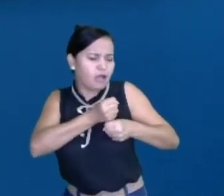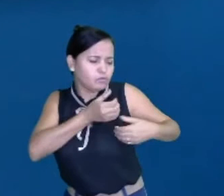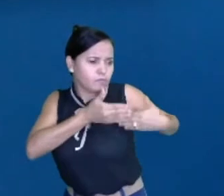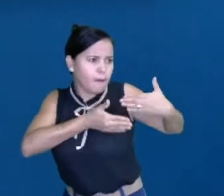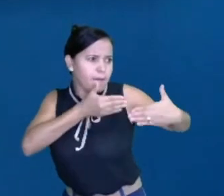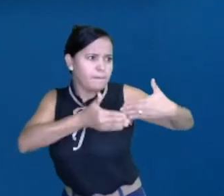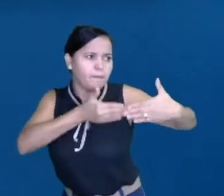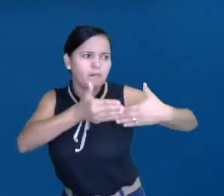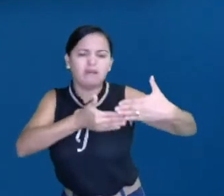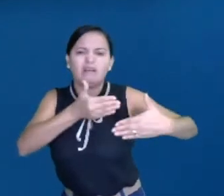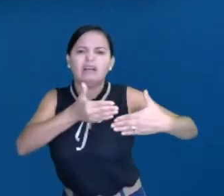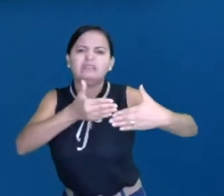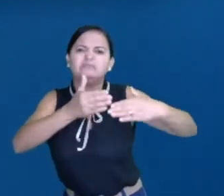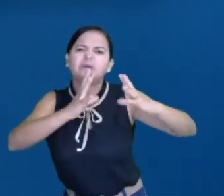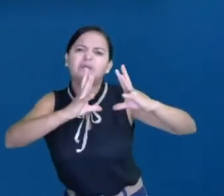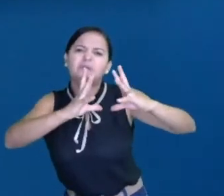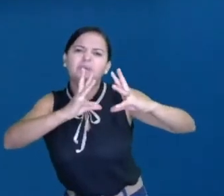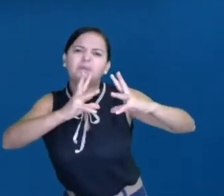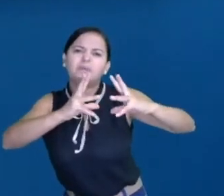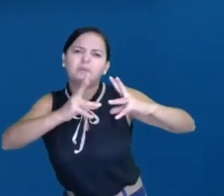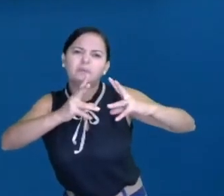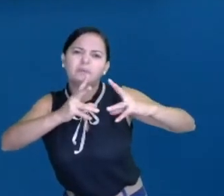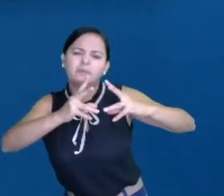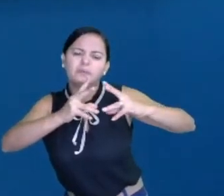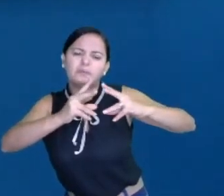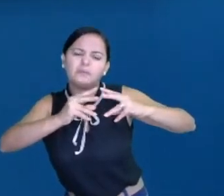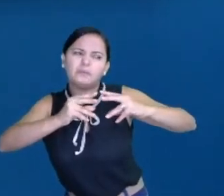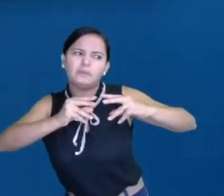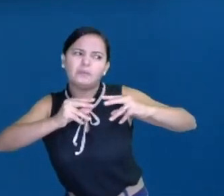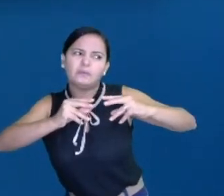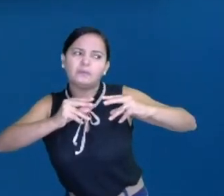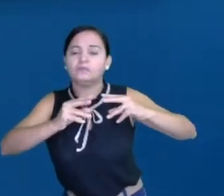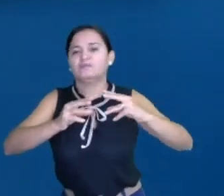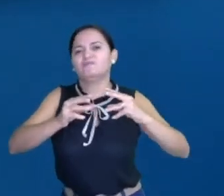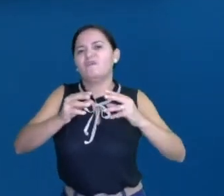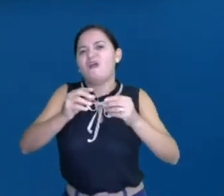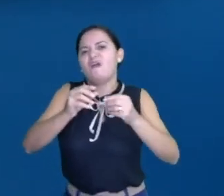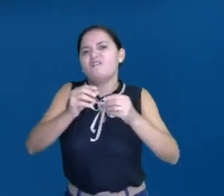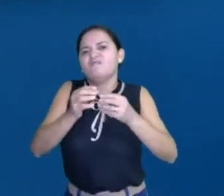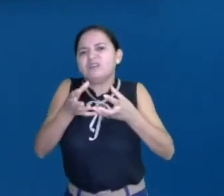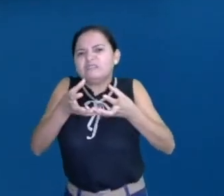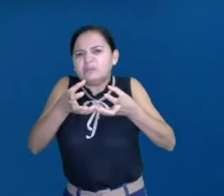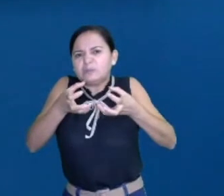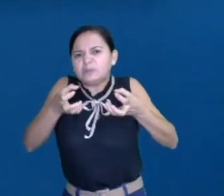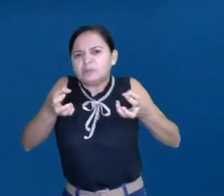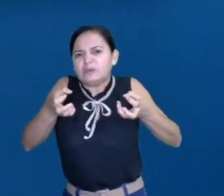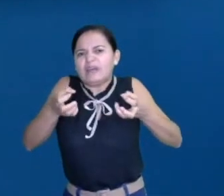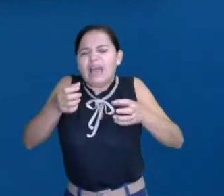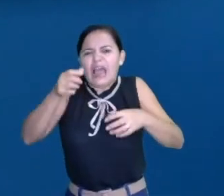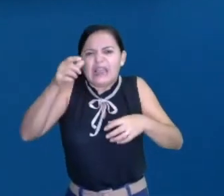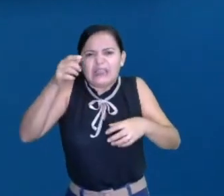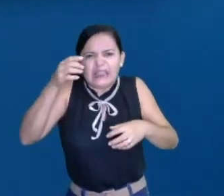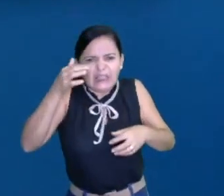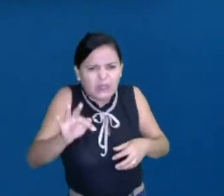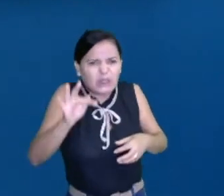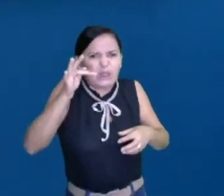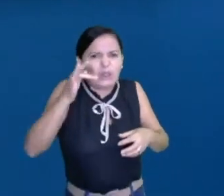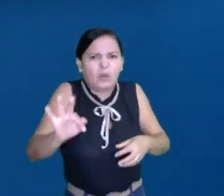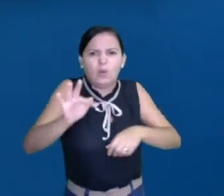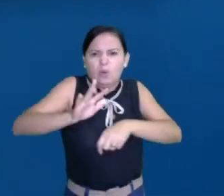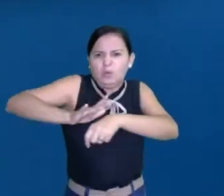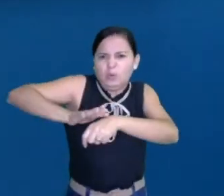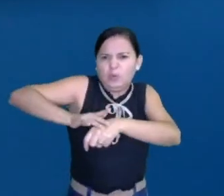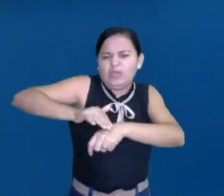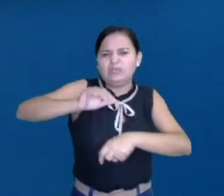a haver um atrito entre as partes dos ossos, a articulação. Esse atrito entre os ossos causa muita dor, é chamada